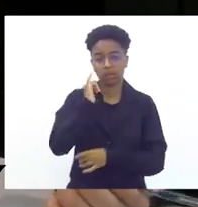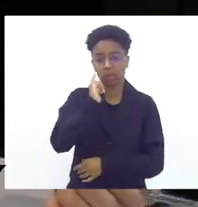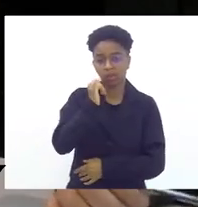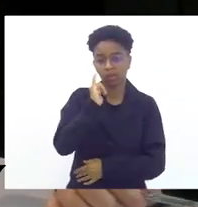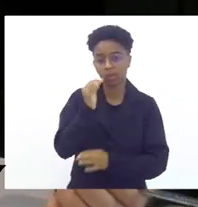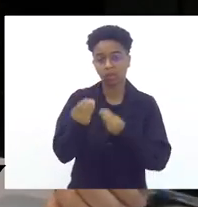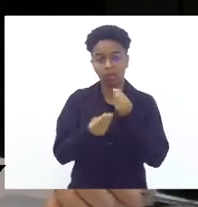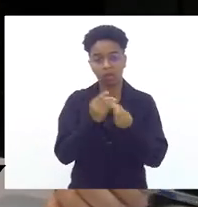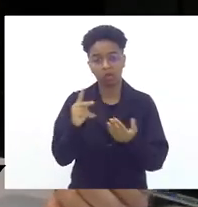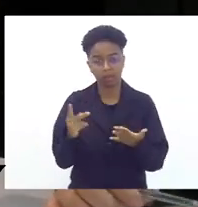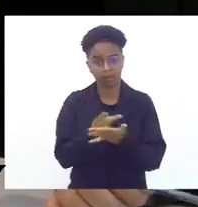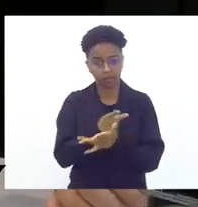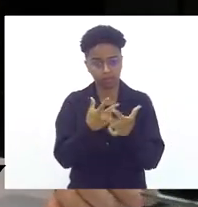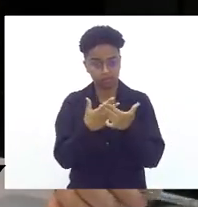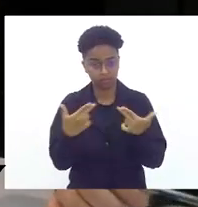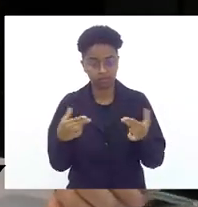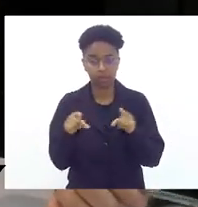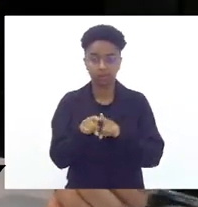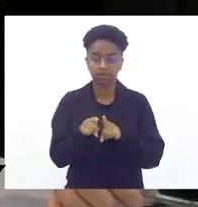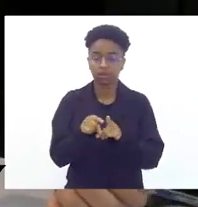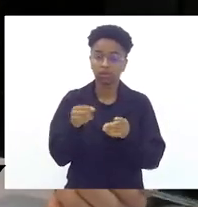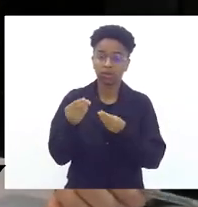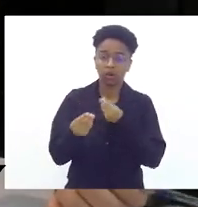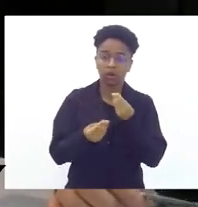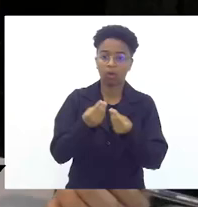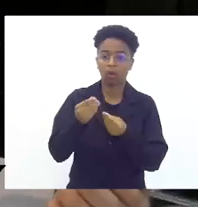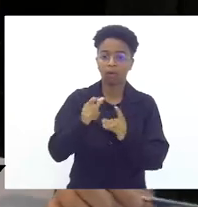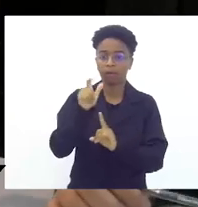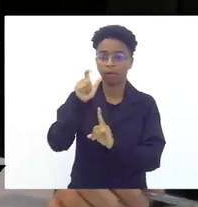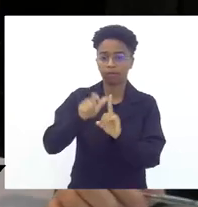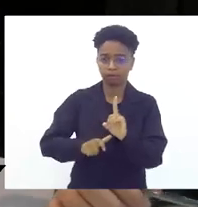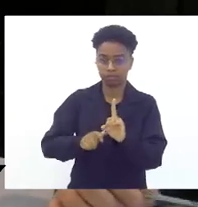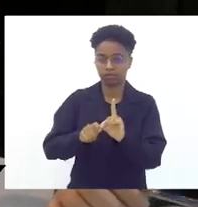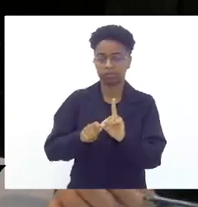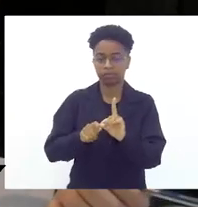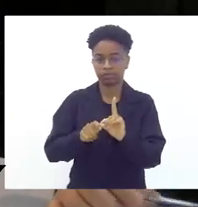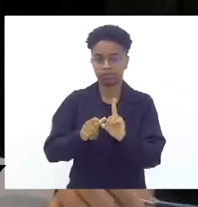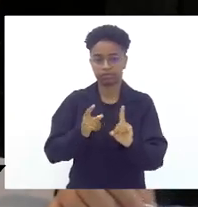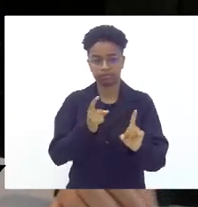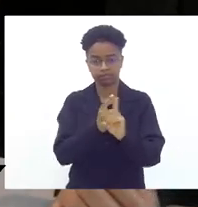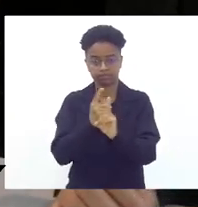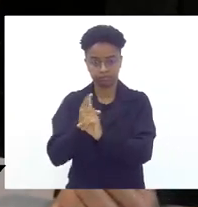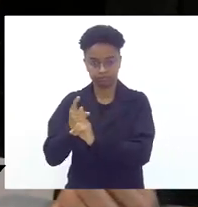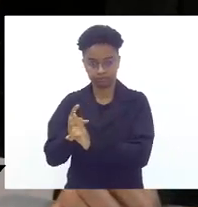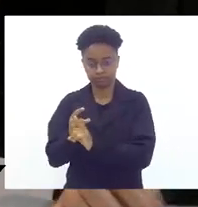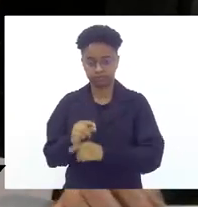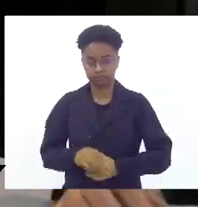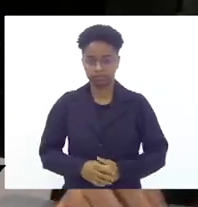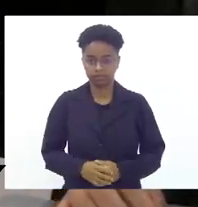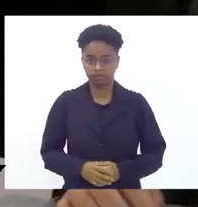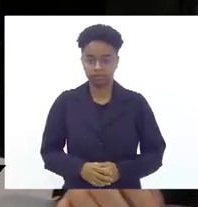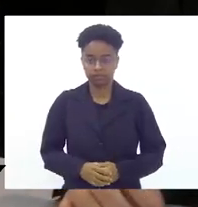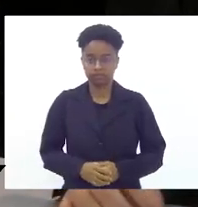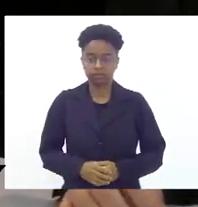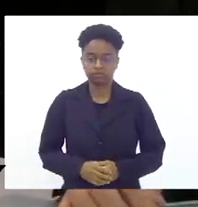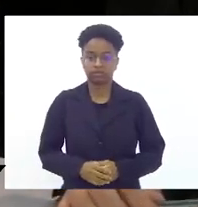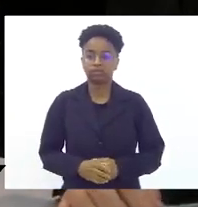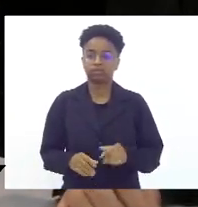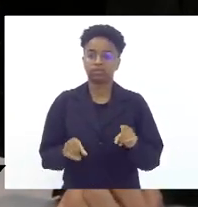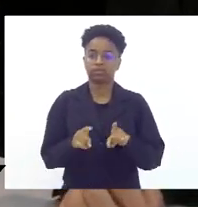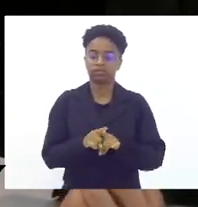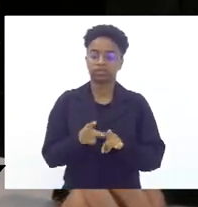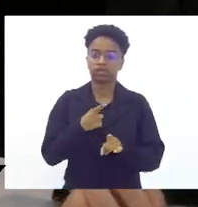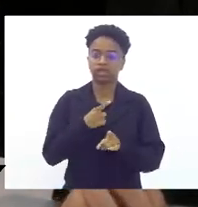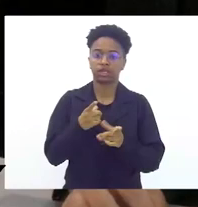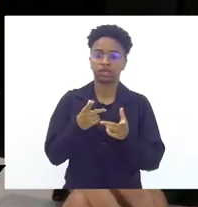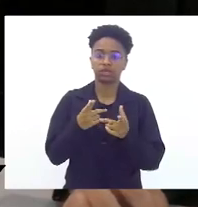como aconteceu aquele fato e como é a pessoa a ser identificada e com todos os elementos que o